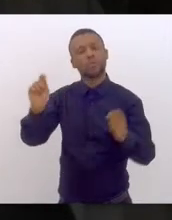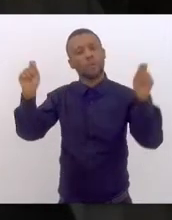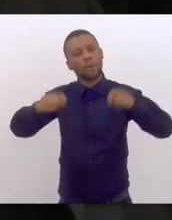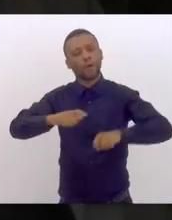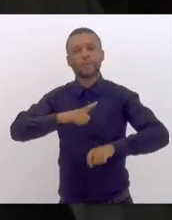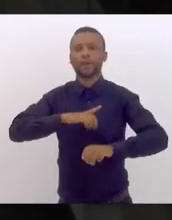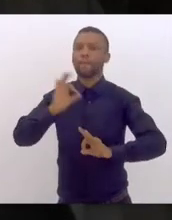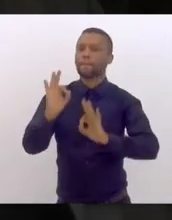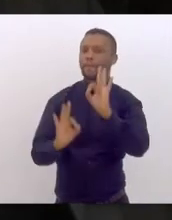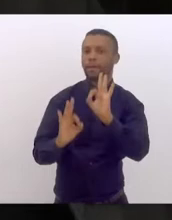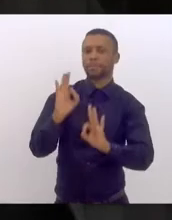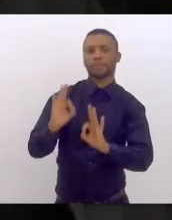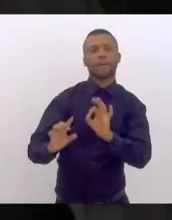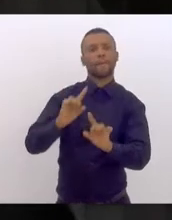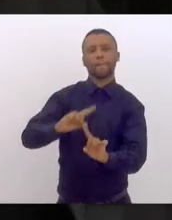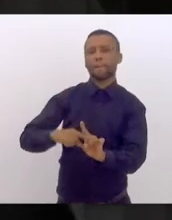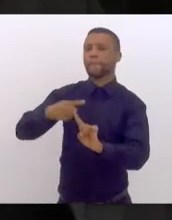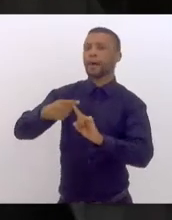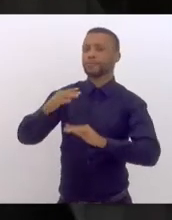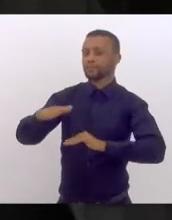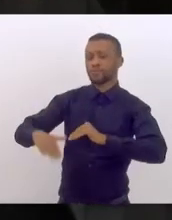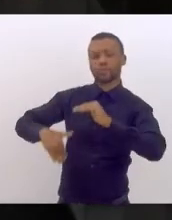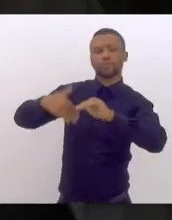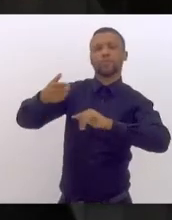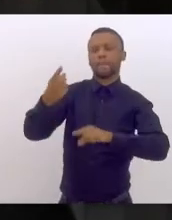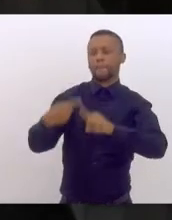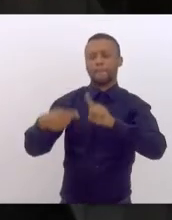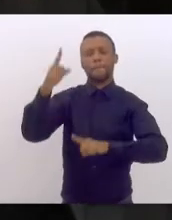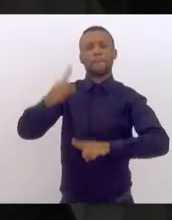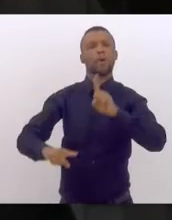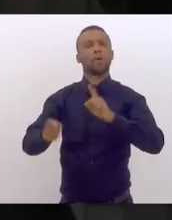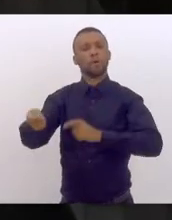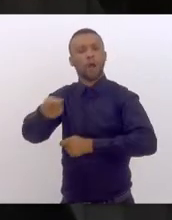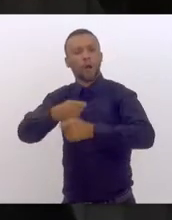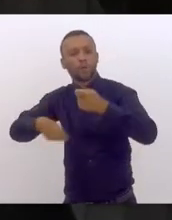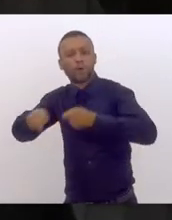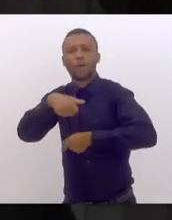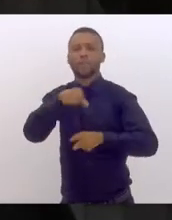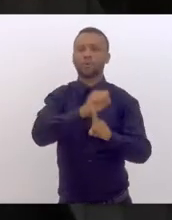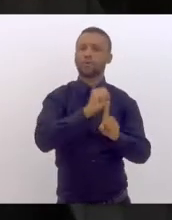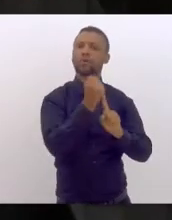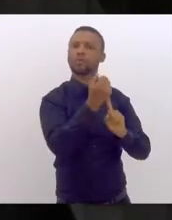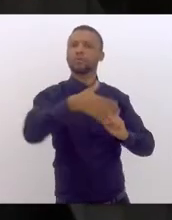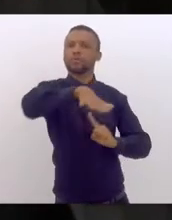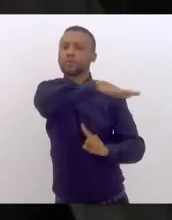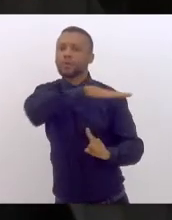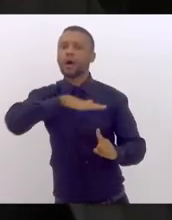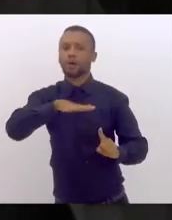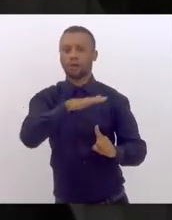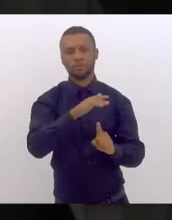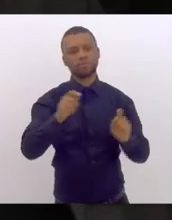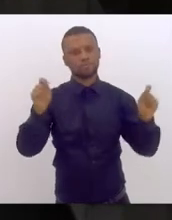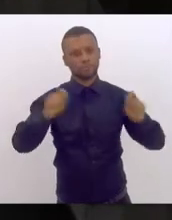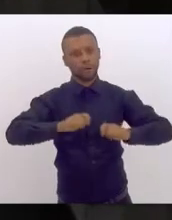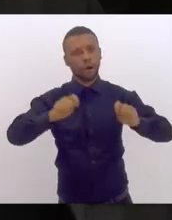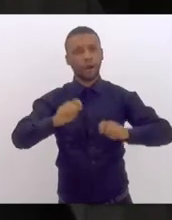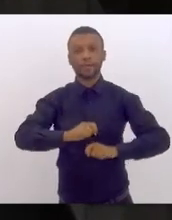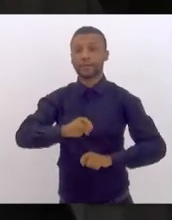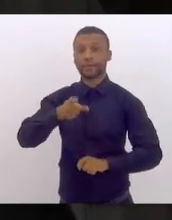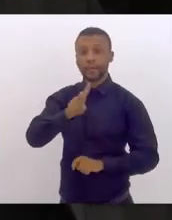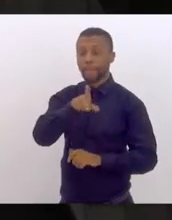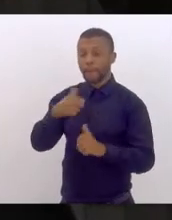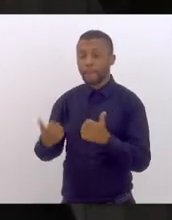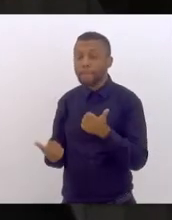e um desenvolvimento econômico e social e sempre